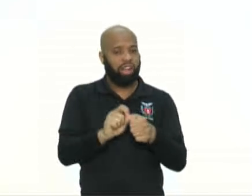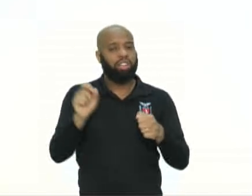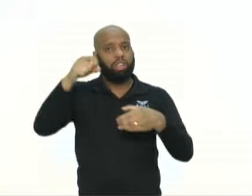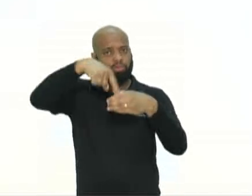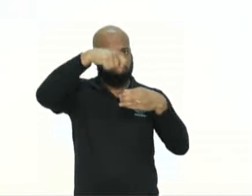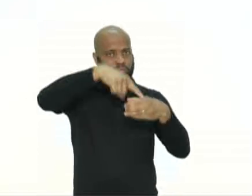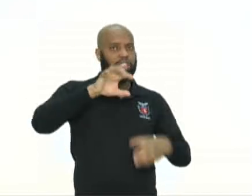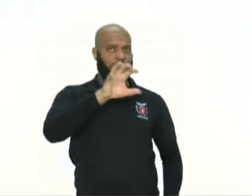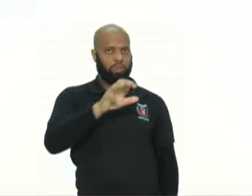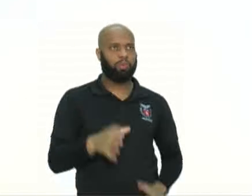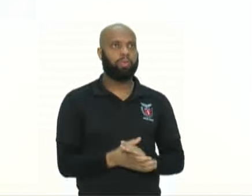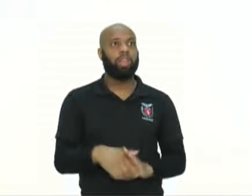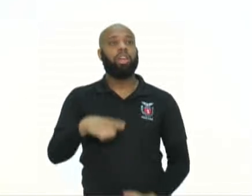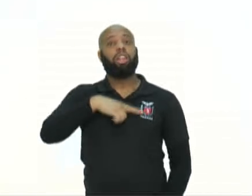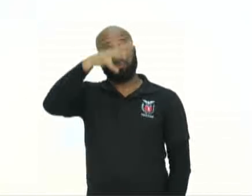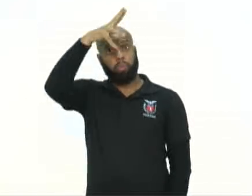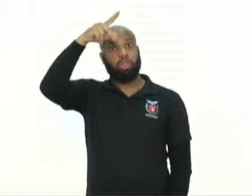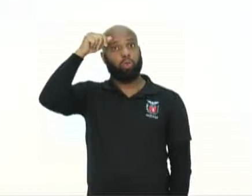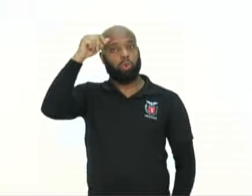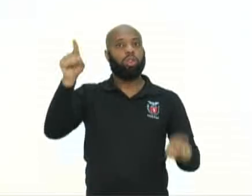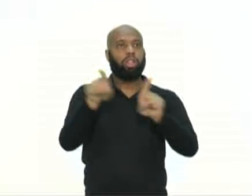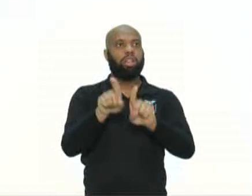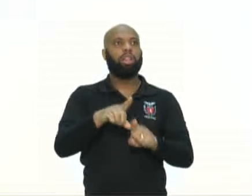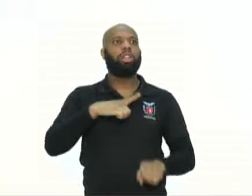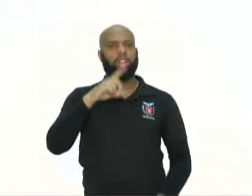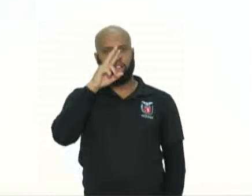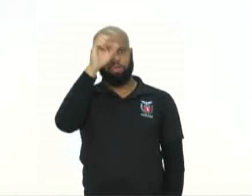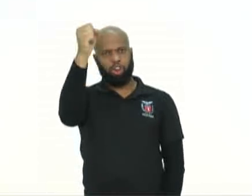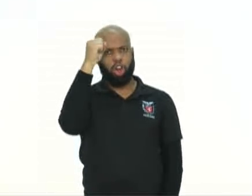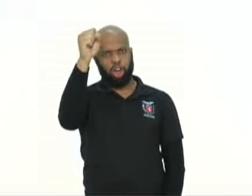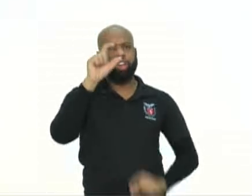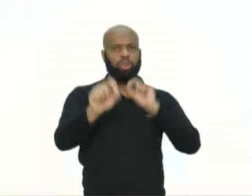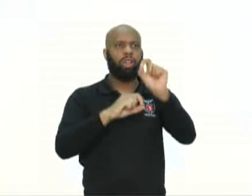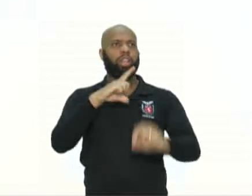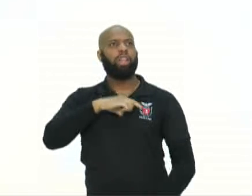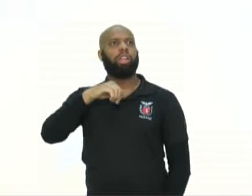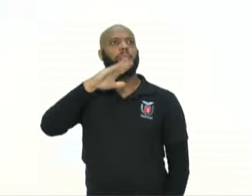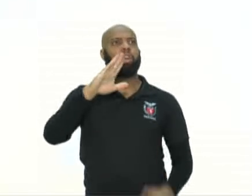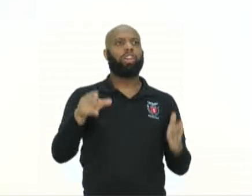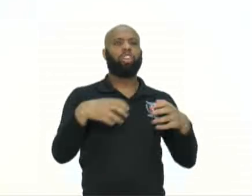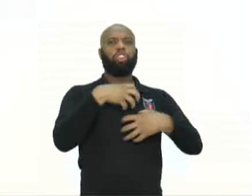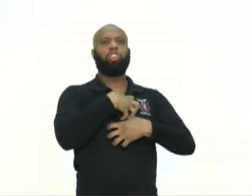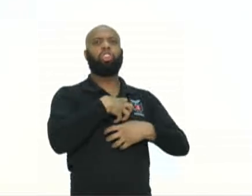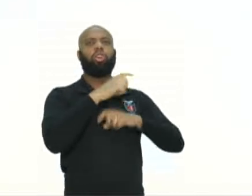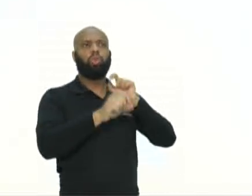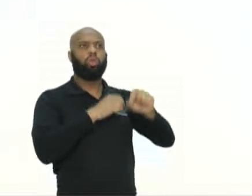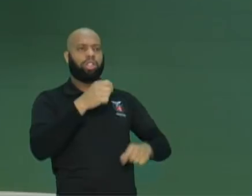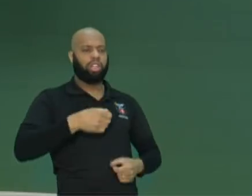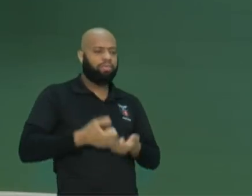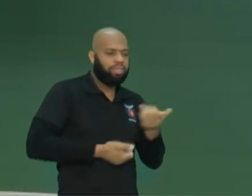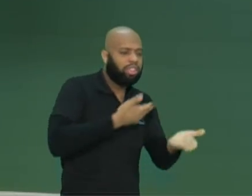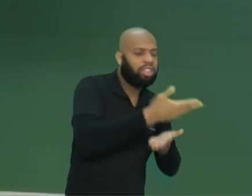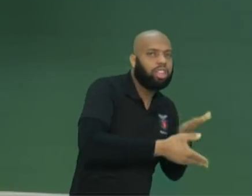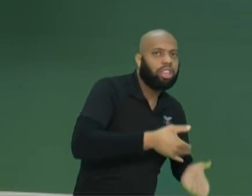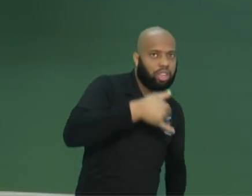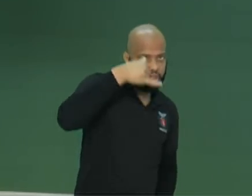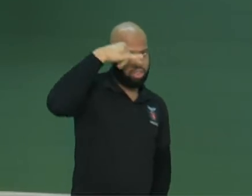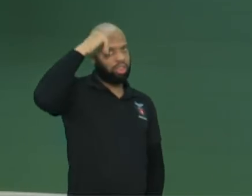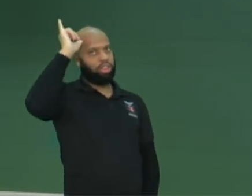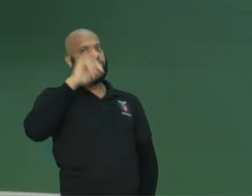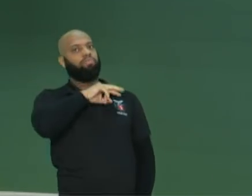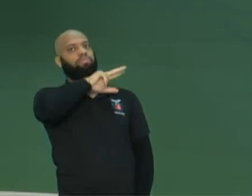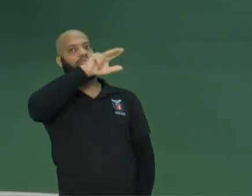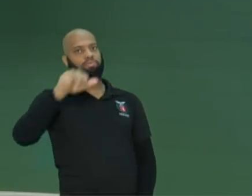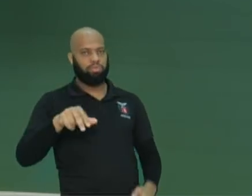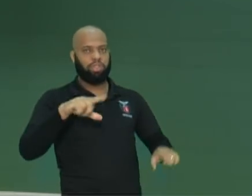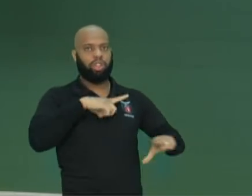itens, certo? O Mato Grosso tem uma forte presença pecuarista, então, de criação de